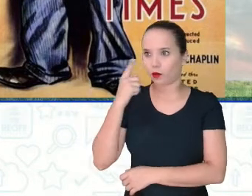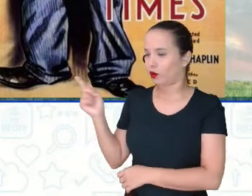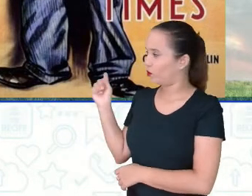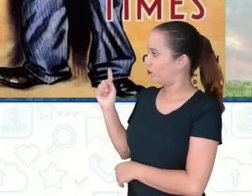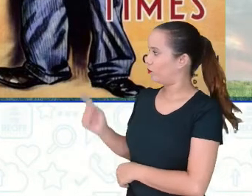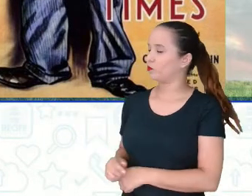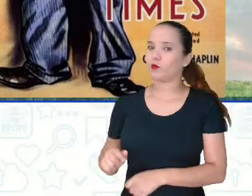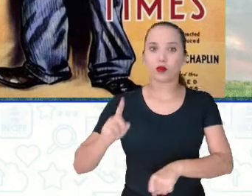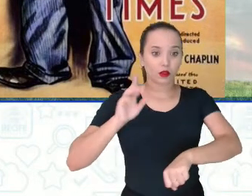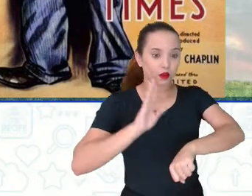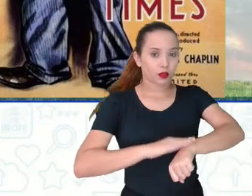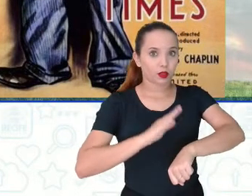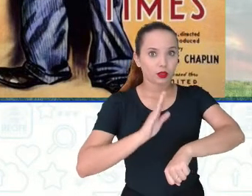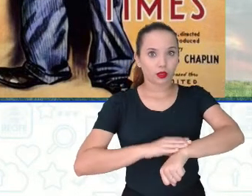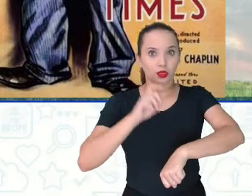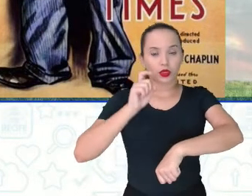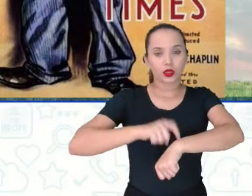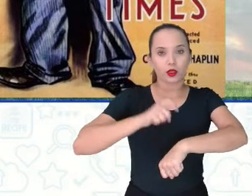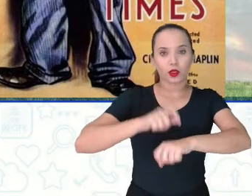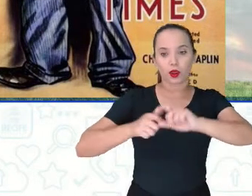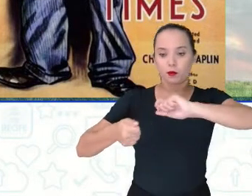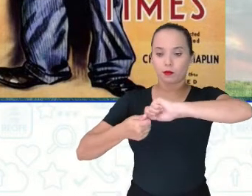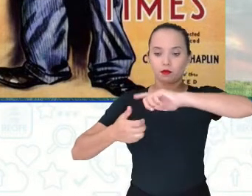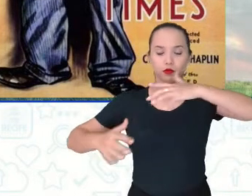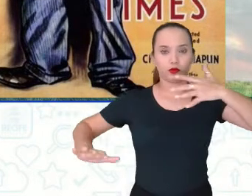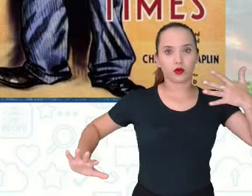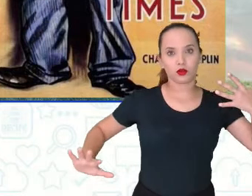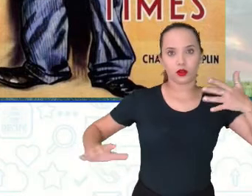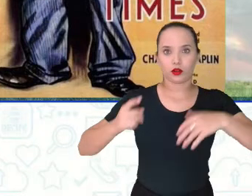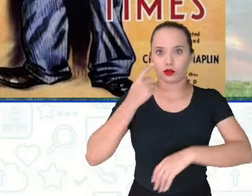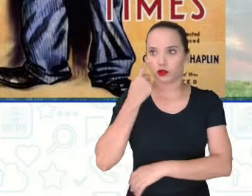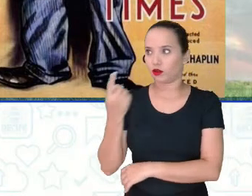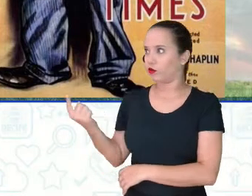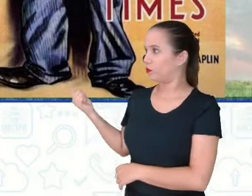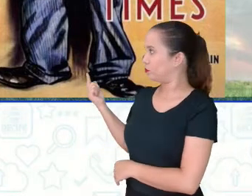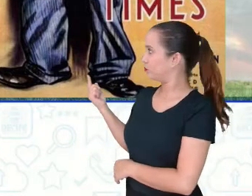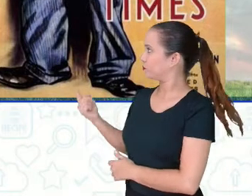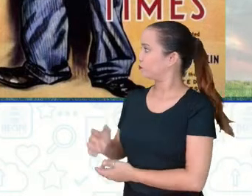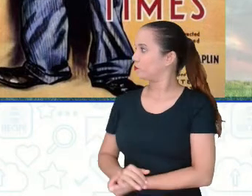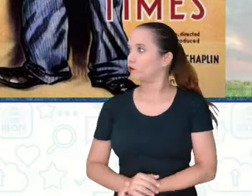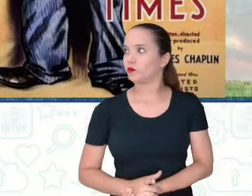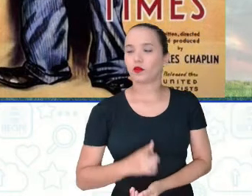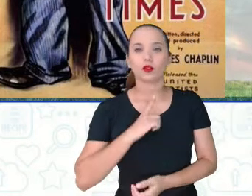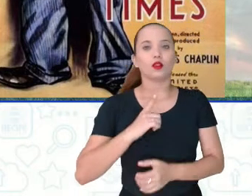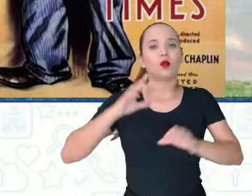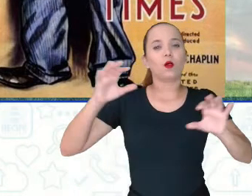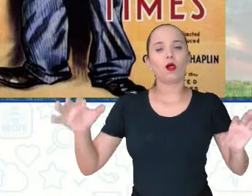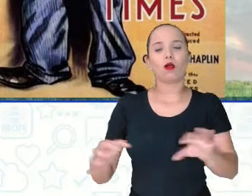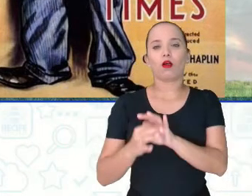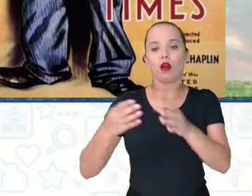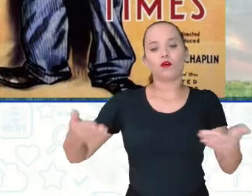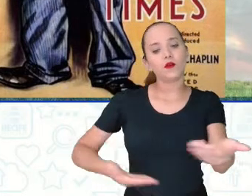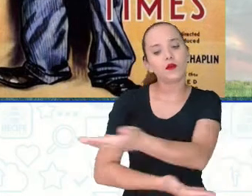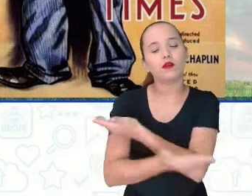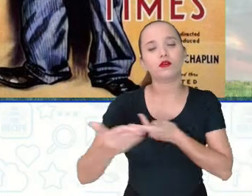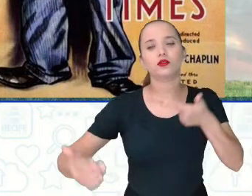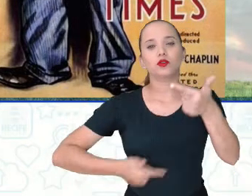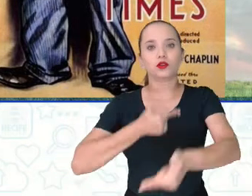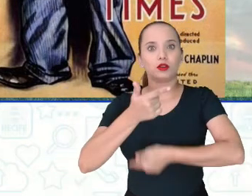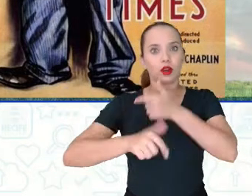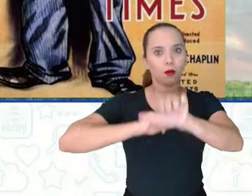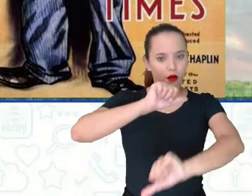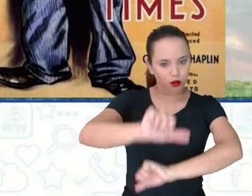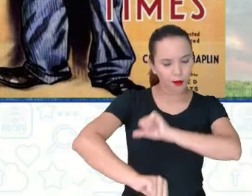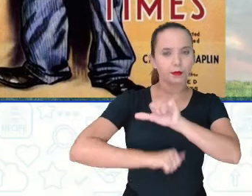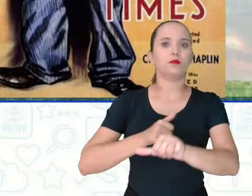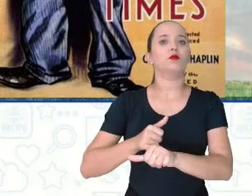times, tempos modernos, tá? Então, ó, as relações de trabalho mudam de acordo com os